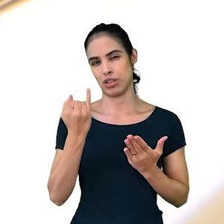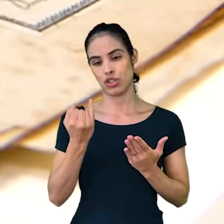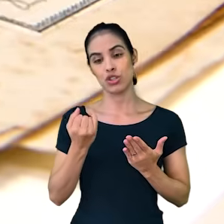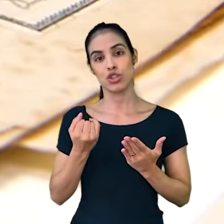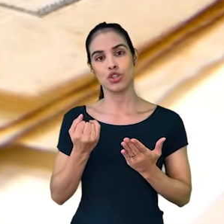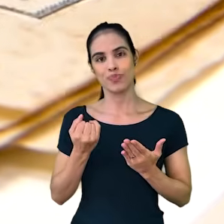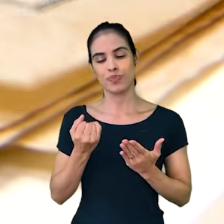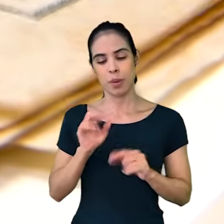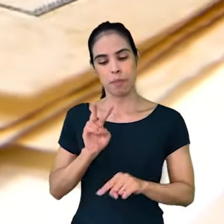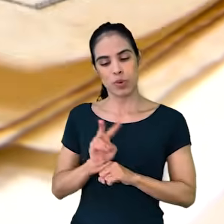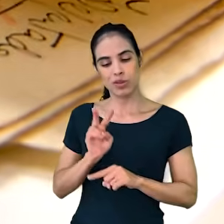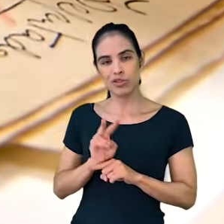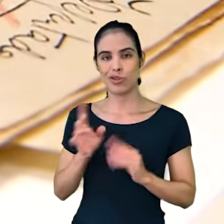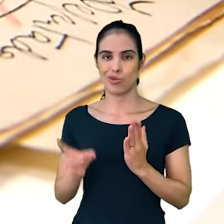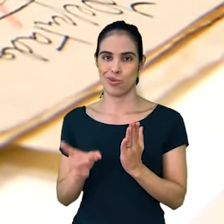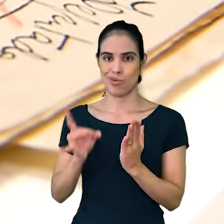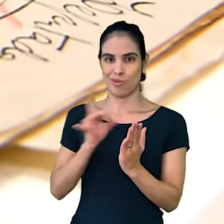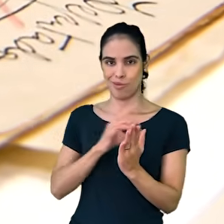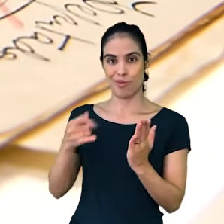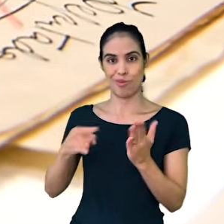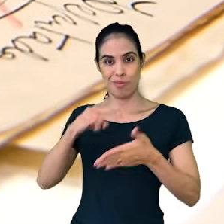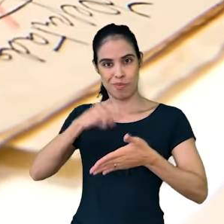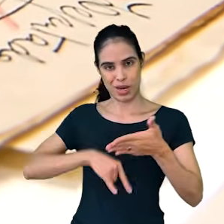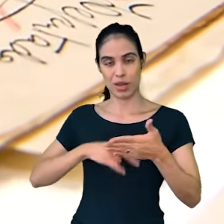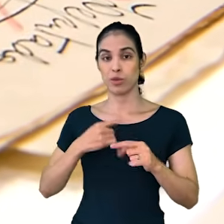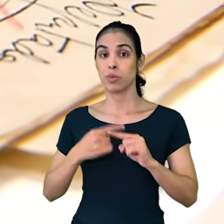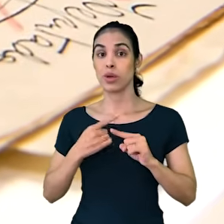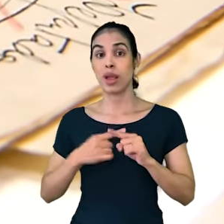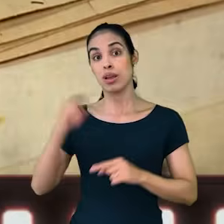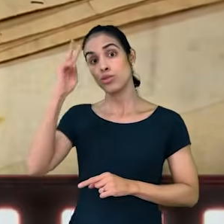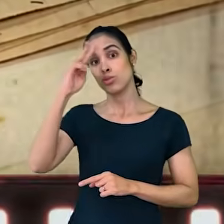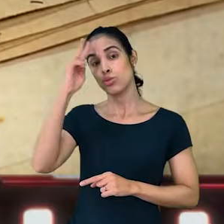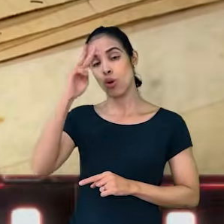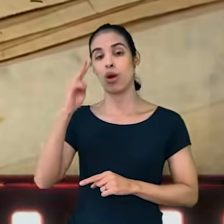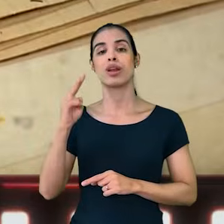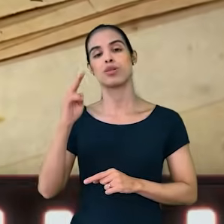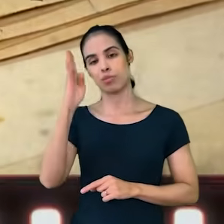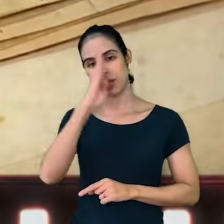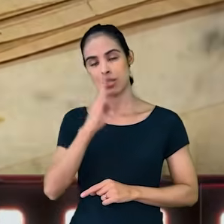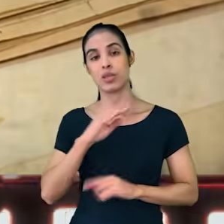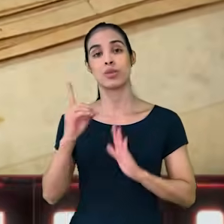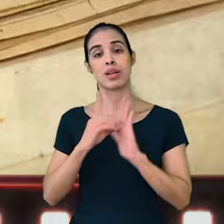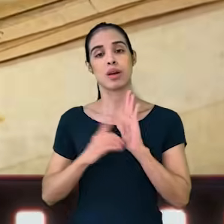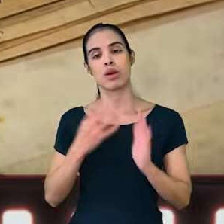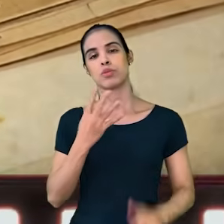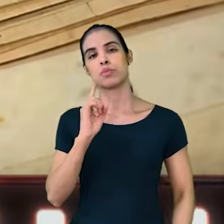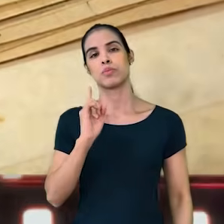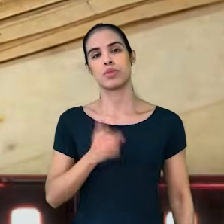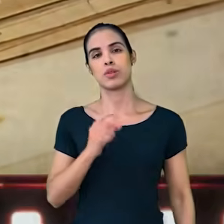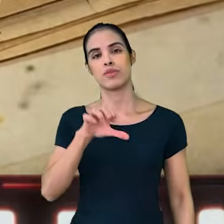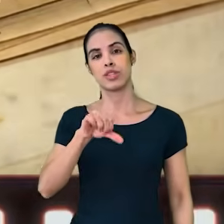importância que essa documentação tem para contar a história do Brasil. É o decreto